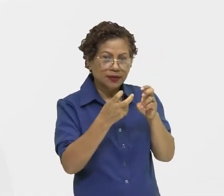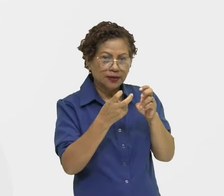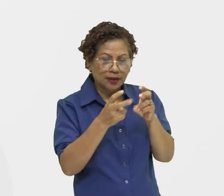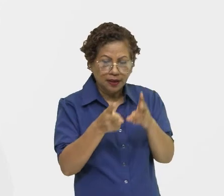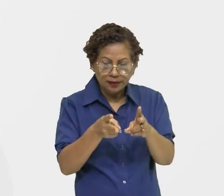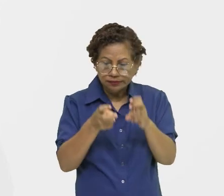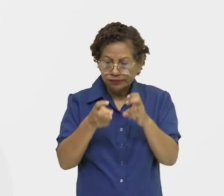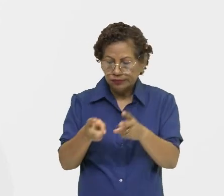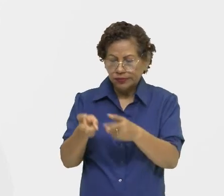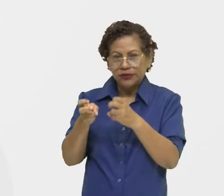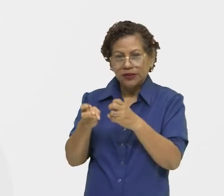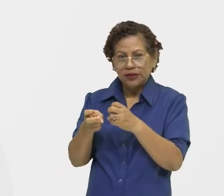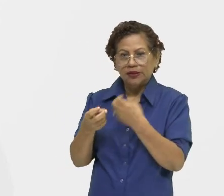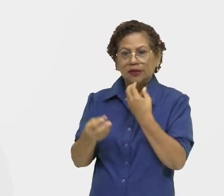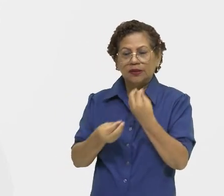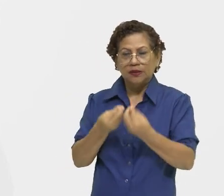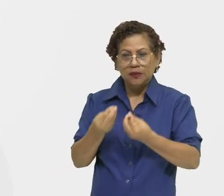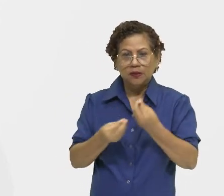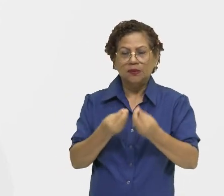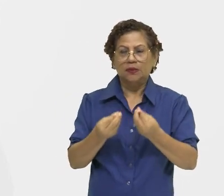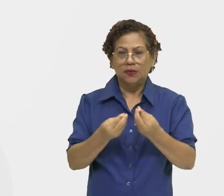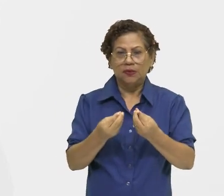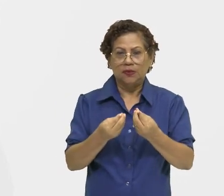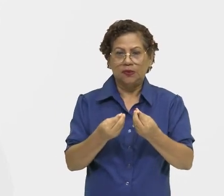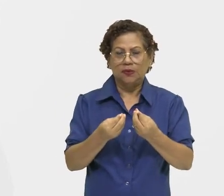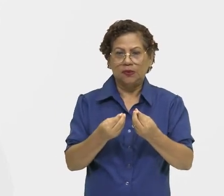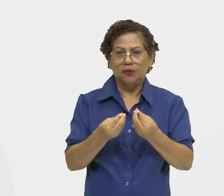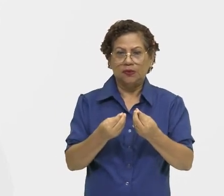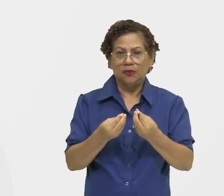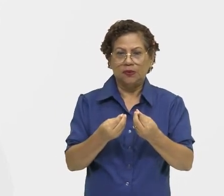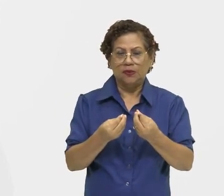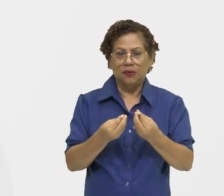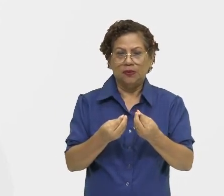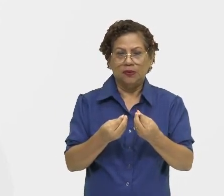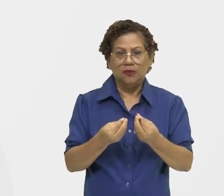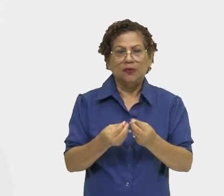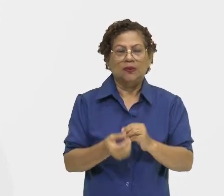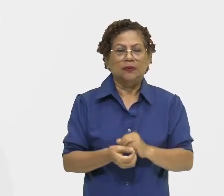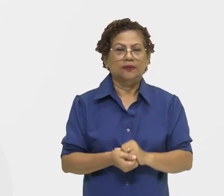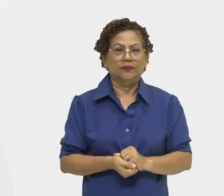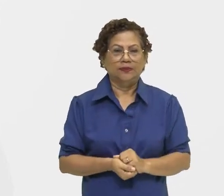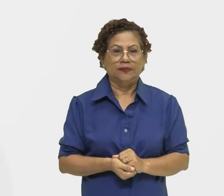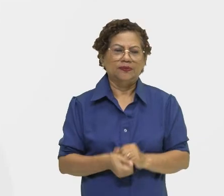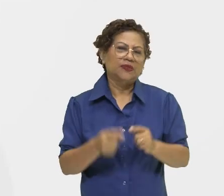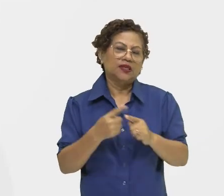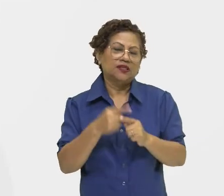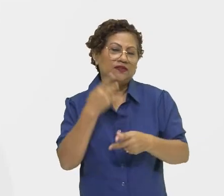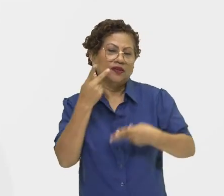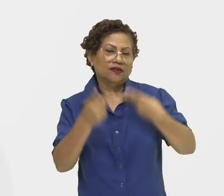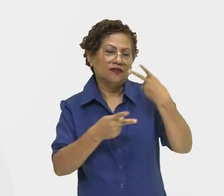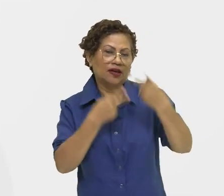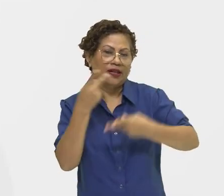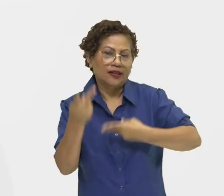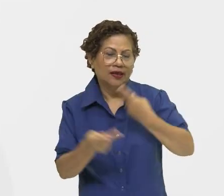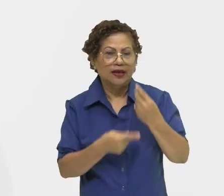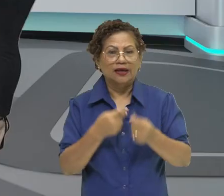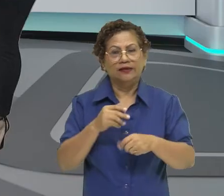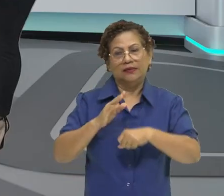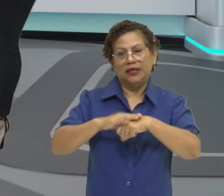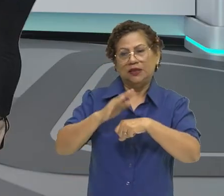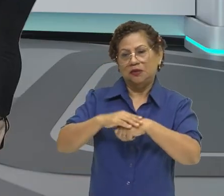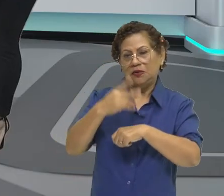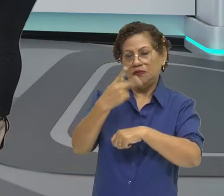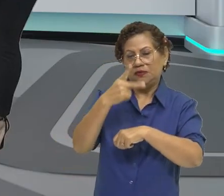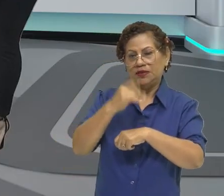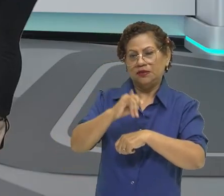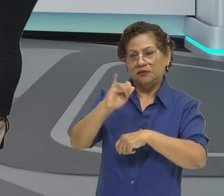né? Como elas podem se apresentar para a gente. Porque às vezes a gente falando assim, a gente acaba se perdendo, né? Vamos visualizar